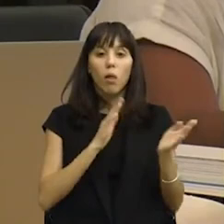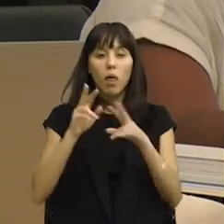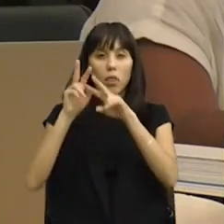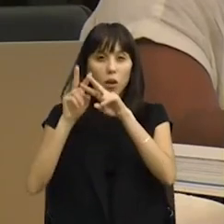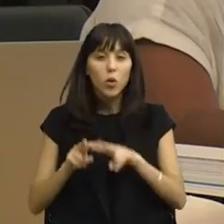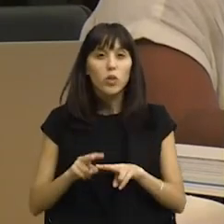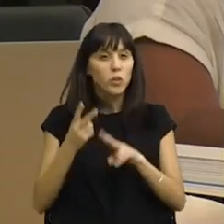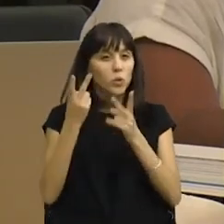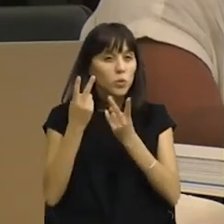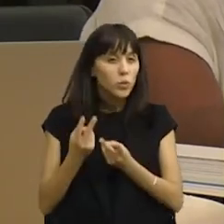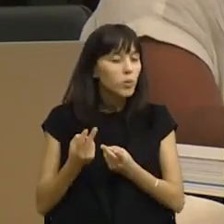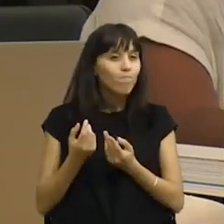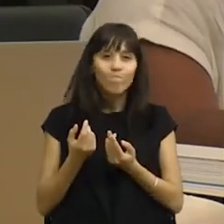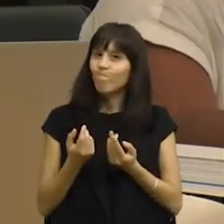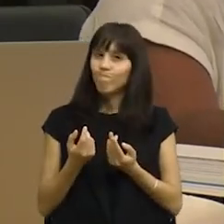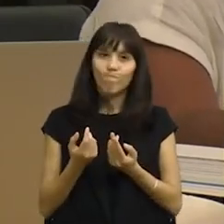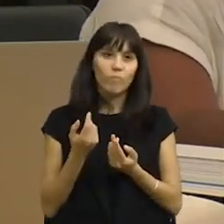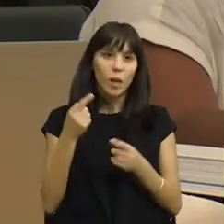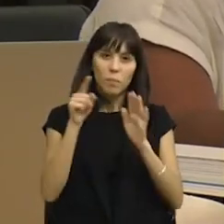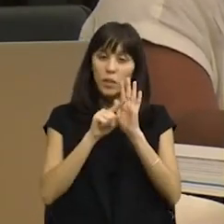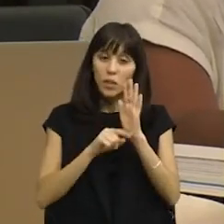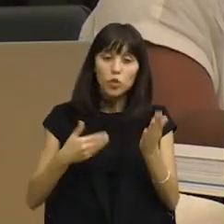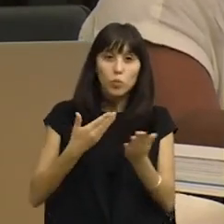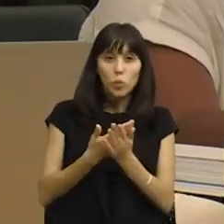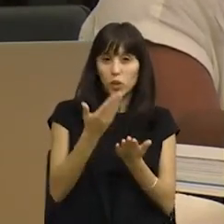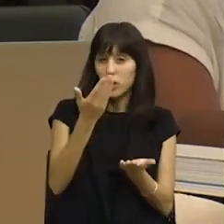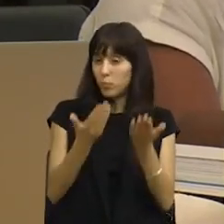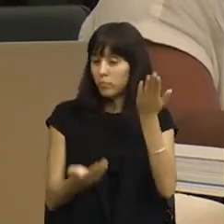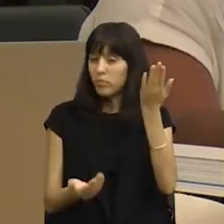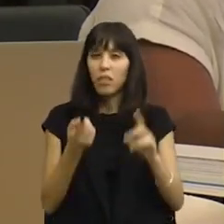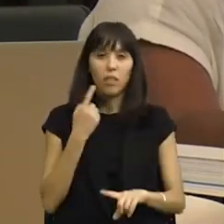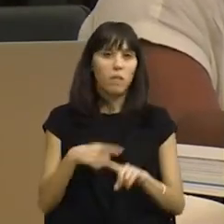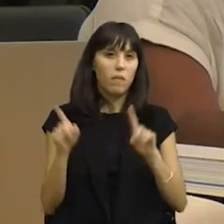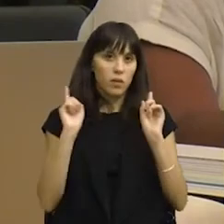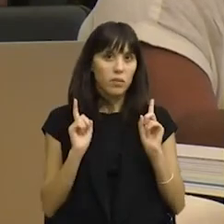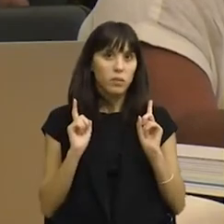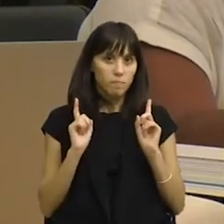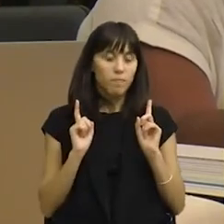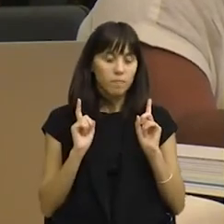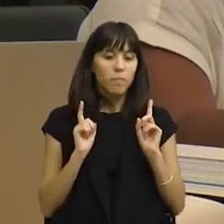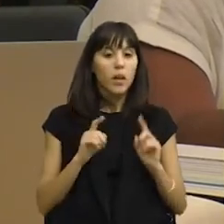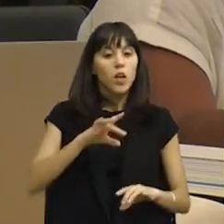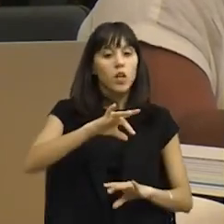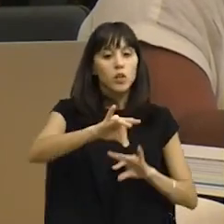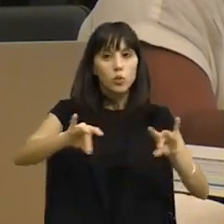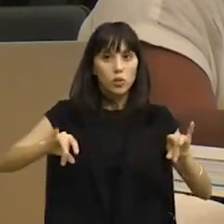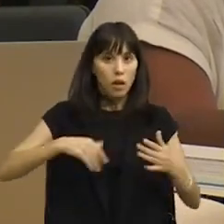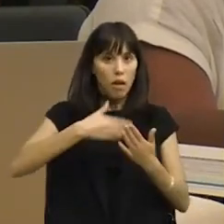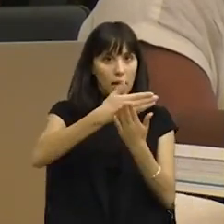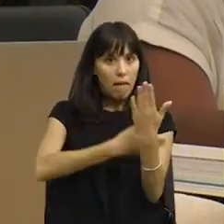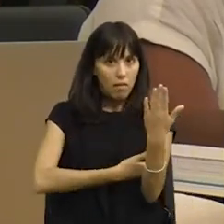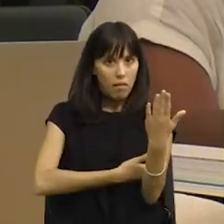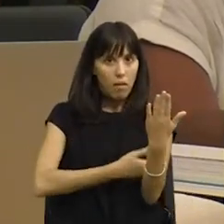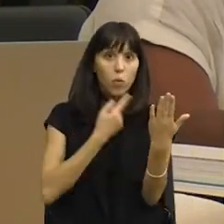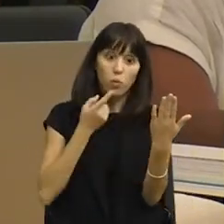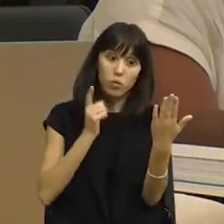diagnóstico ainda contrasta demasiado com as medidas propostas. No que toca à territorialização da carta, portanto,